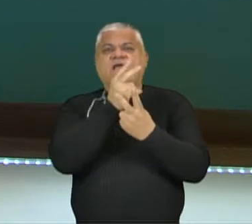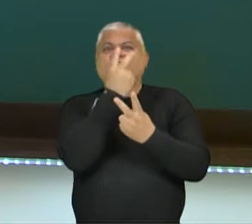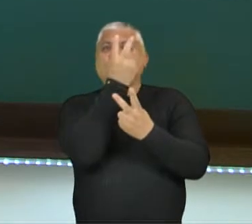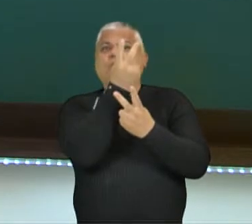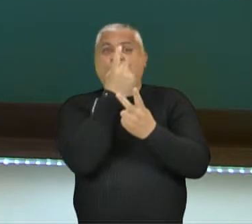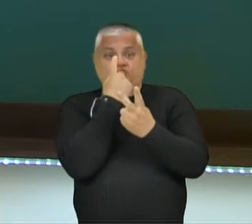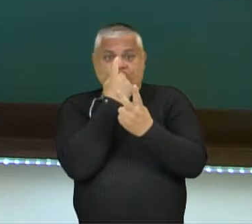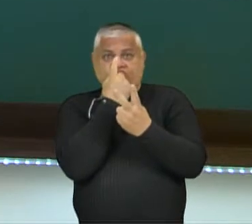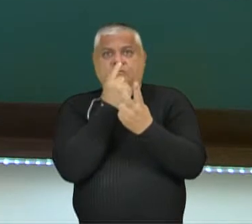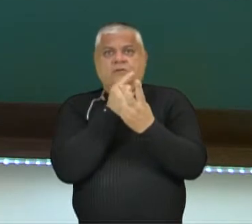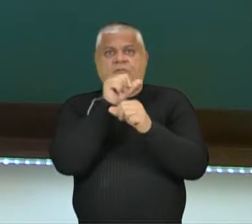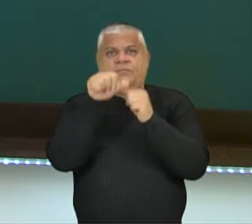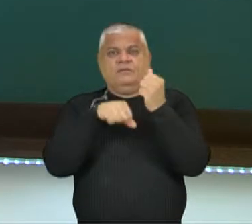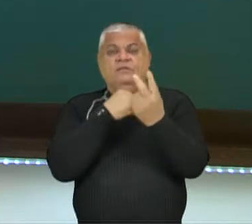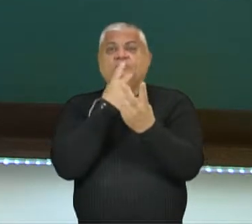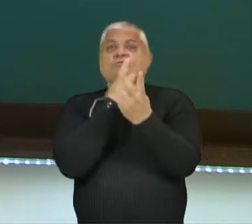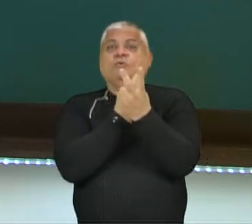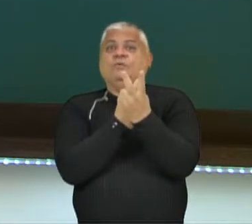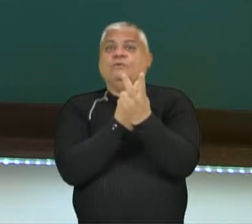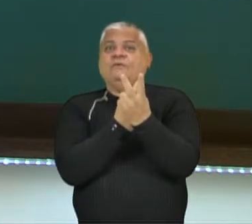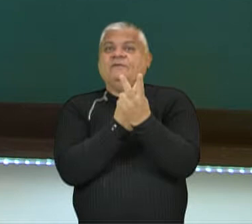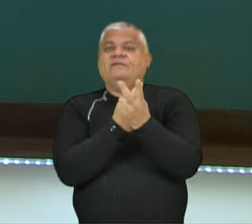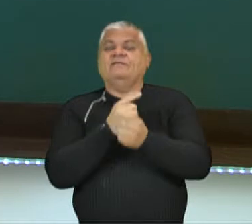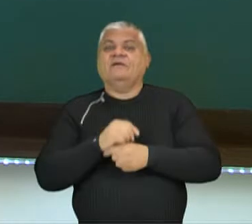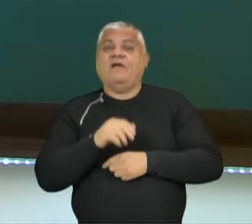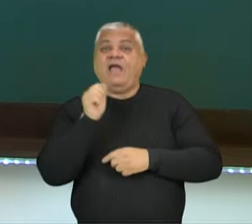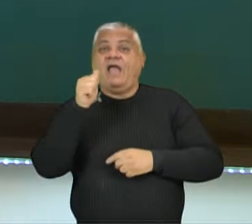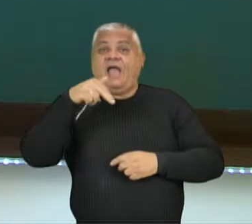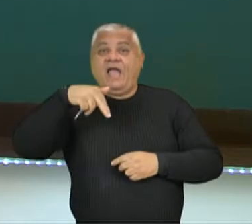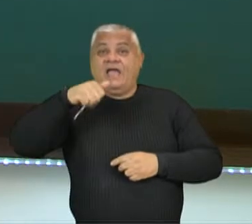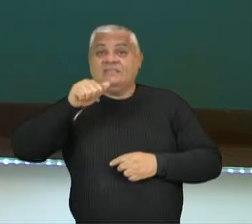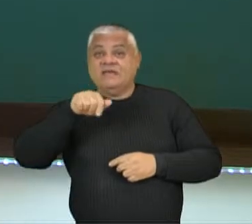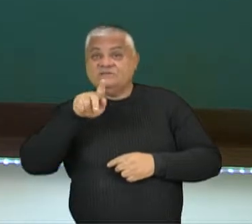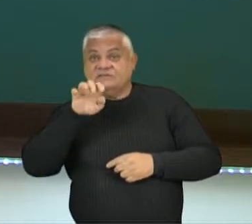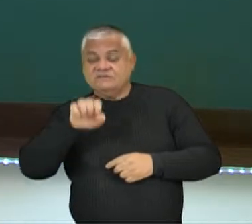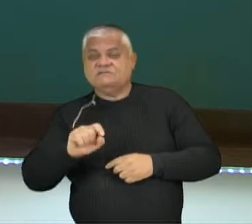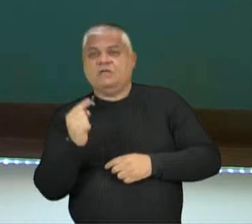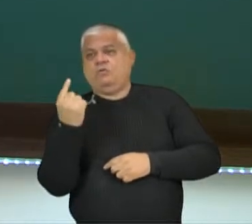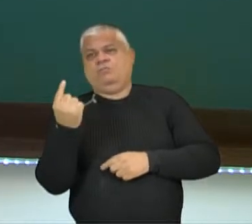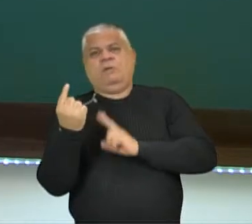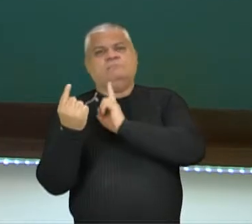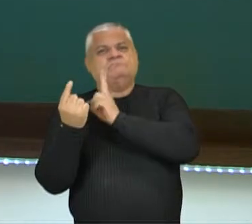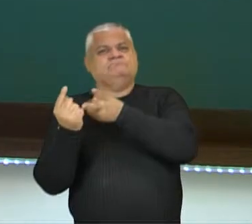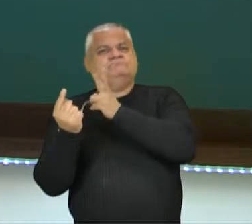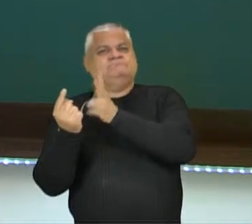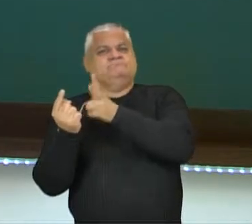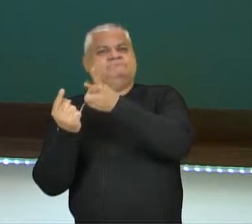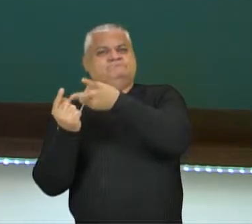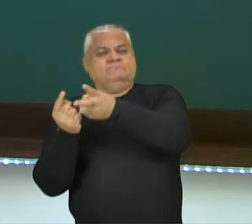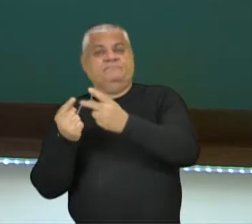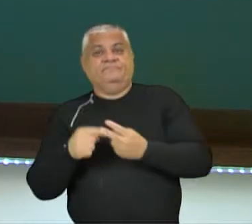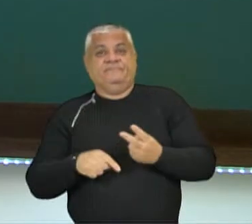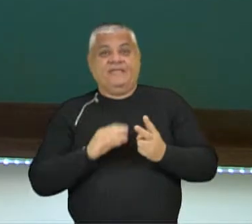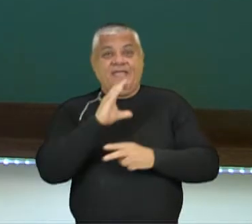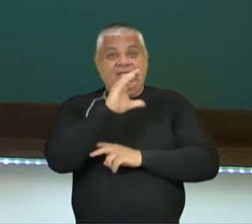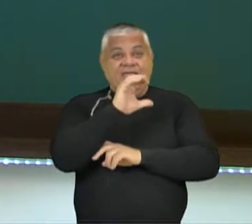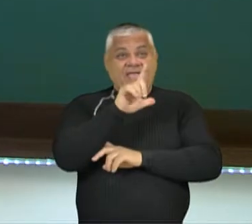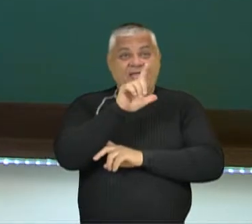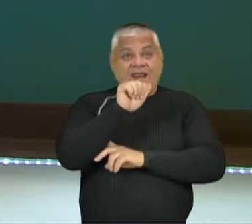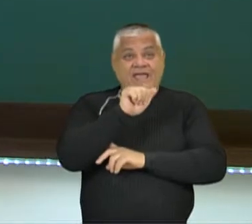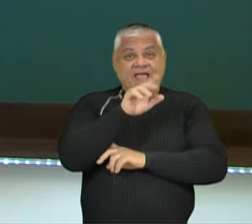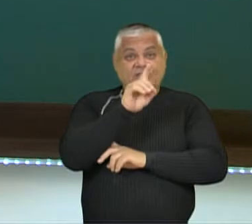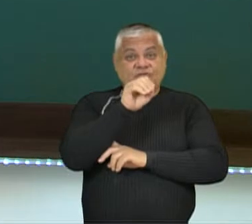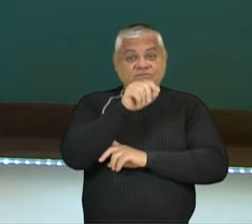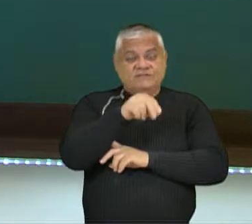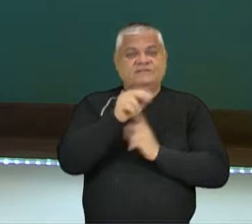Já na anagênese, uma espécie origina apenas uma espécie. Então, a cladogênese ela contribui para aumentar a biodiversidade